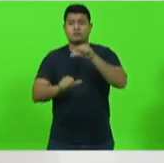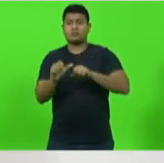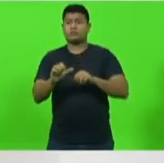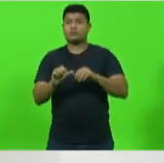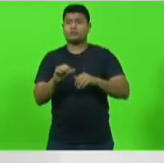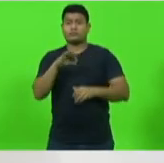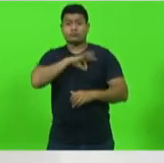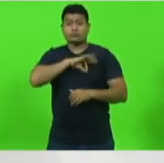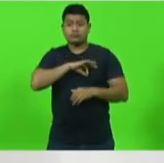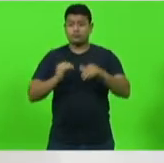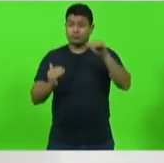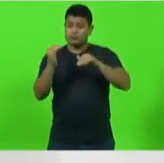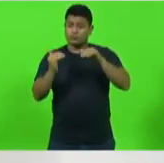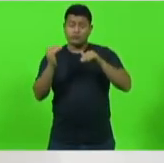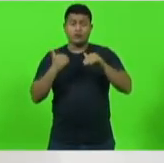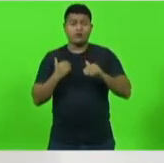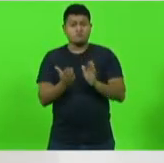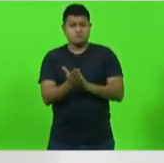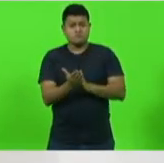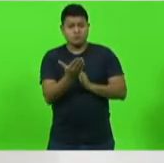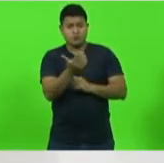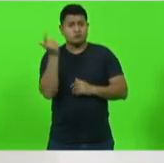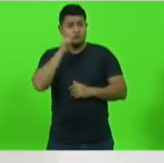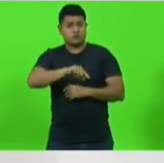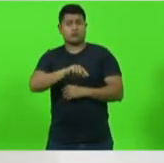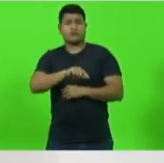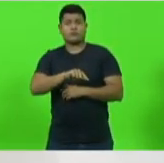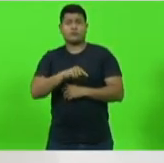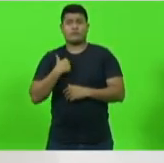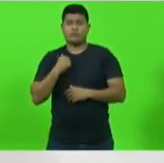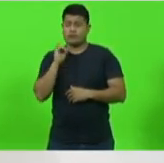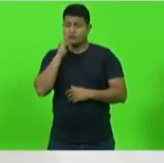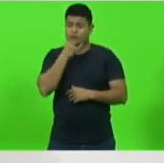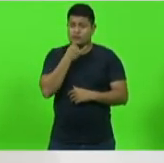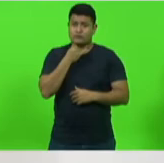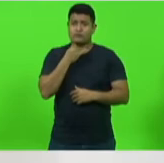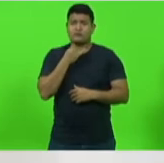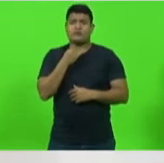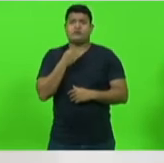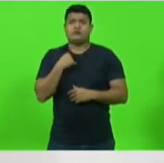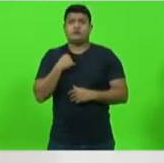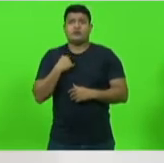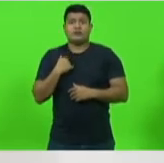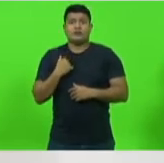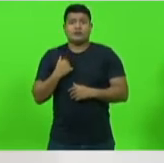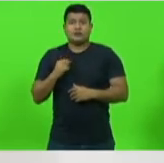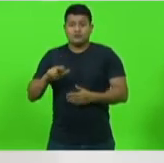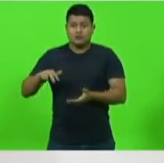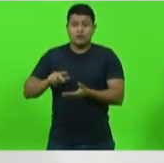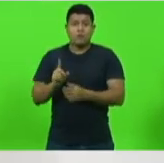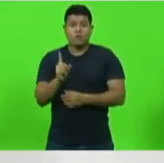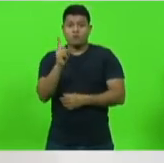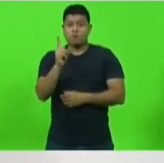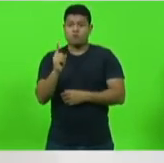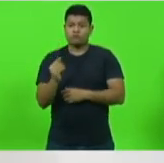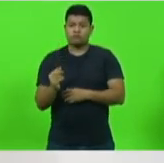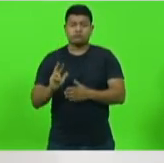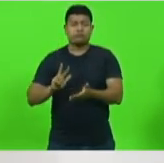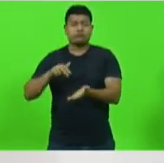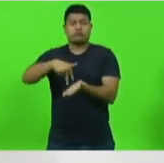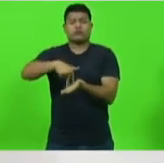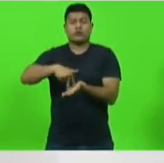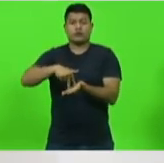senhor conseguiu fazer isso. E muito triste será o dia em que não houver ninguém para se levantar e defender aquilo que acredita ser